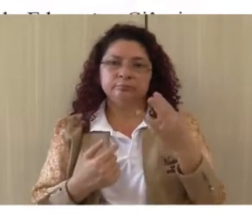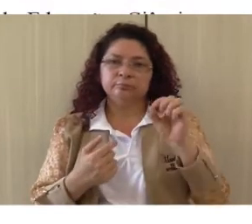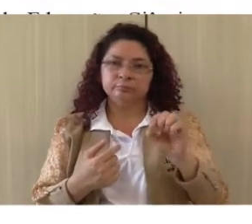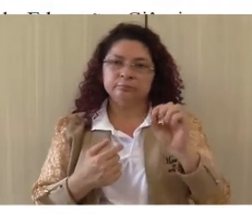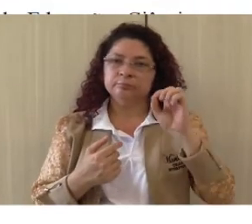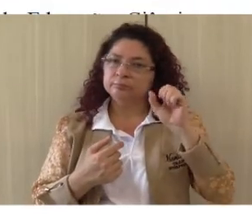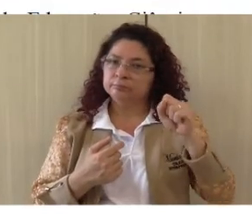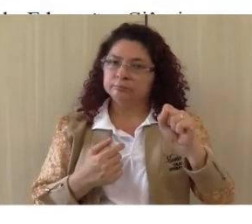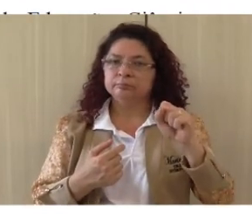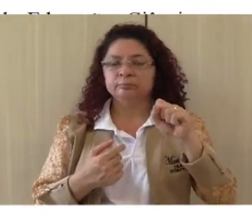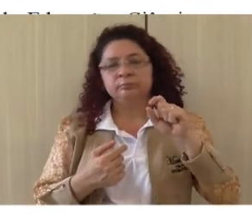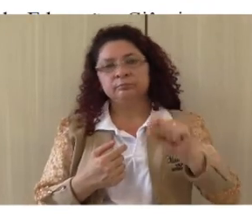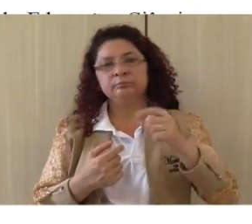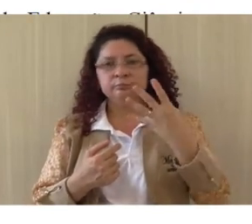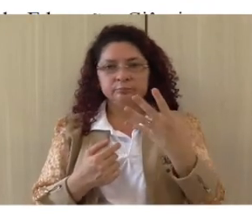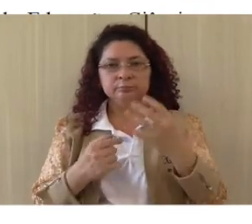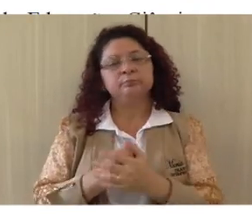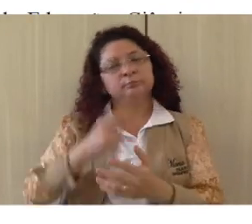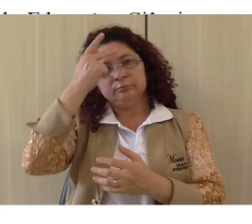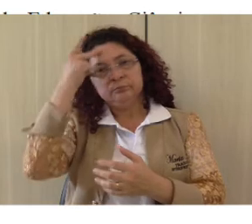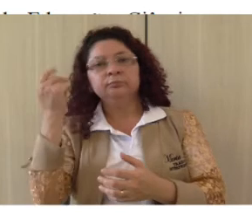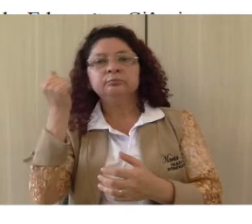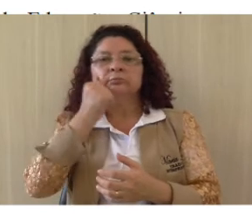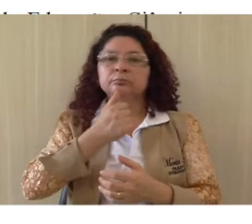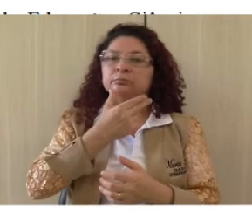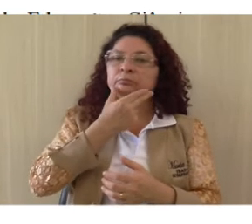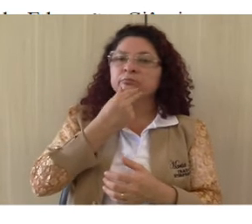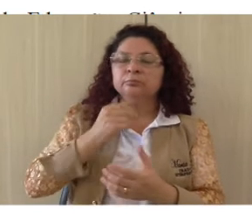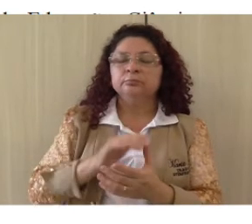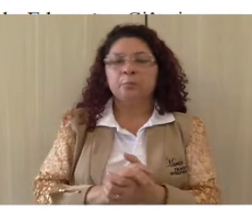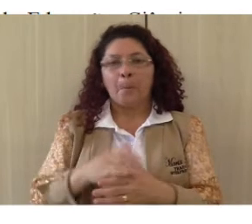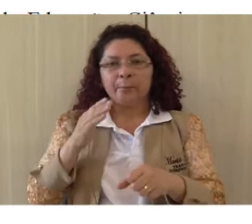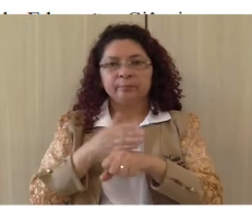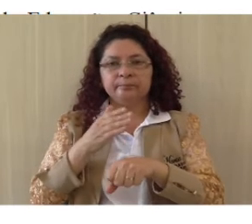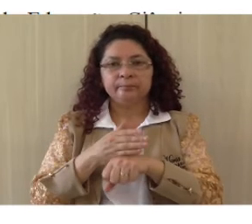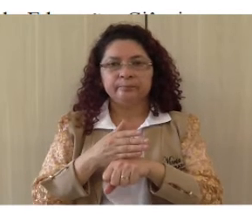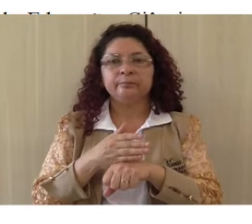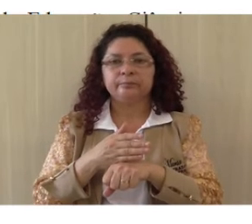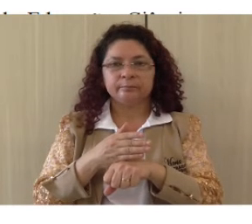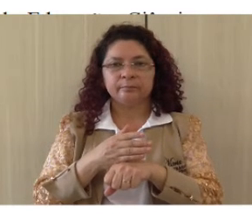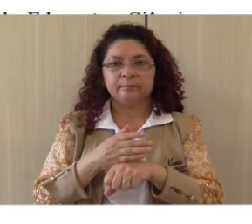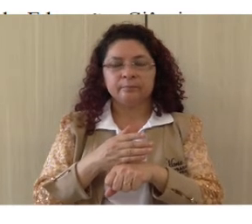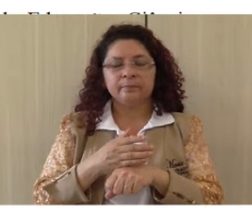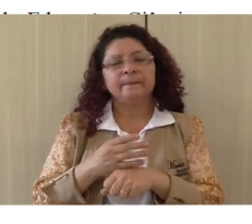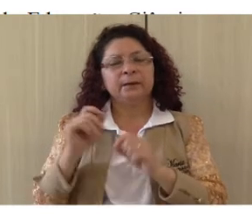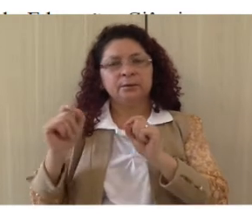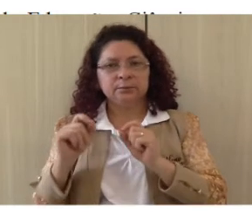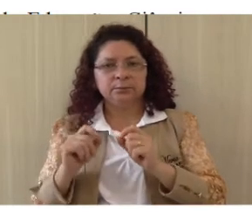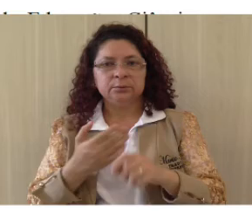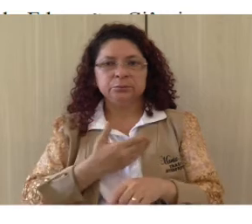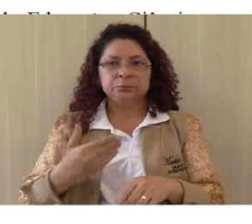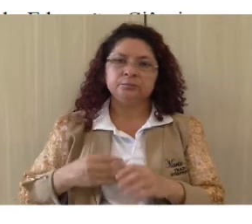Item 3.8.4. O candidato ou a candidata que tenha cursado o ensino médio na condição de bolsista parcial